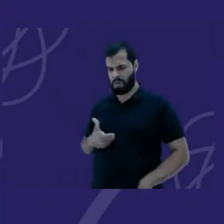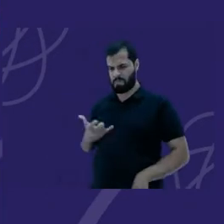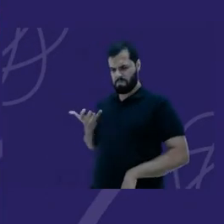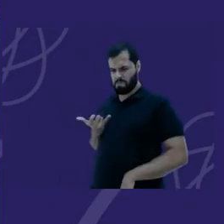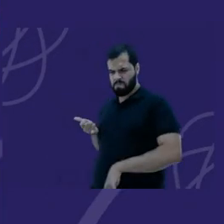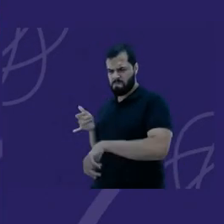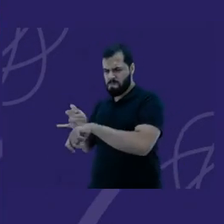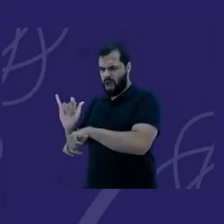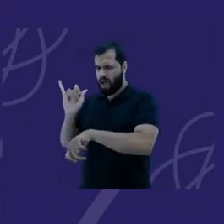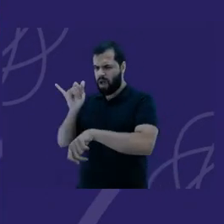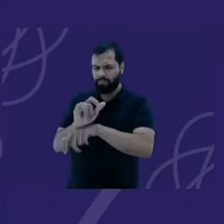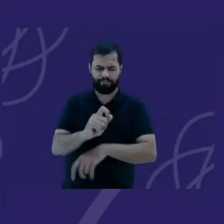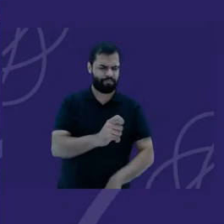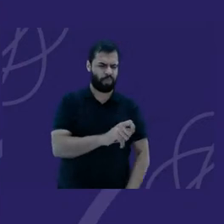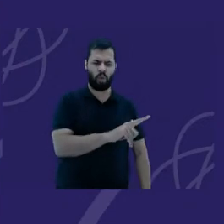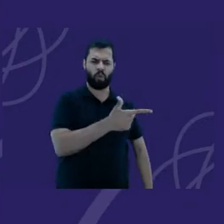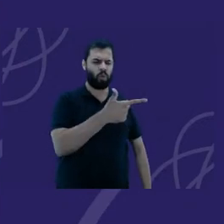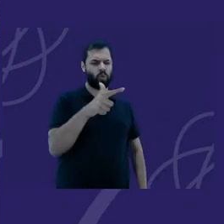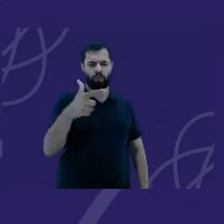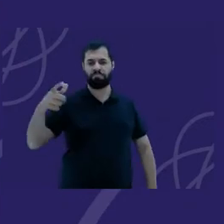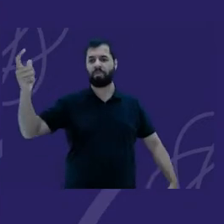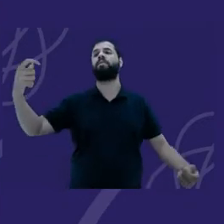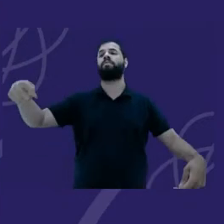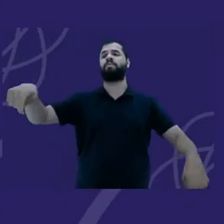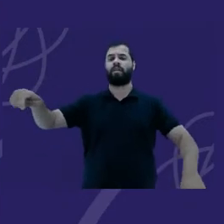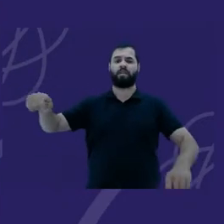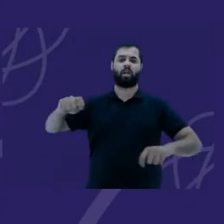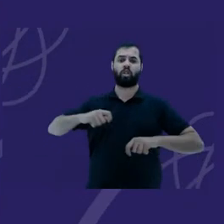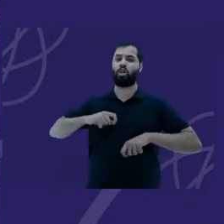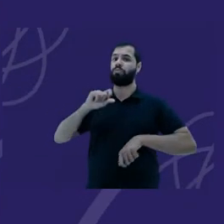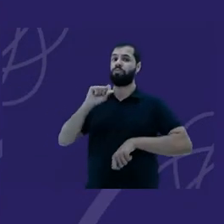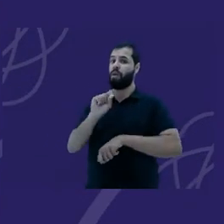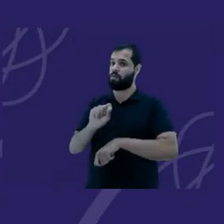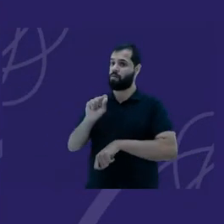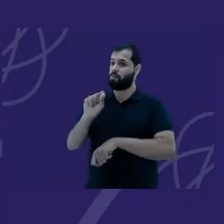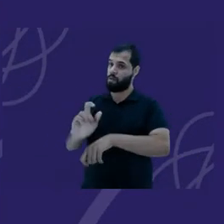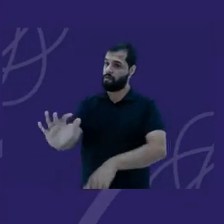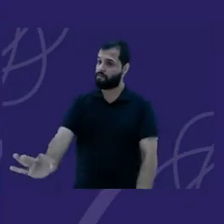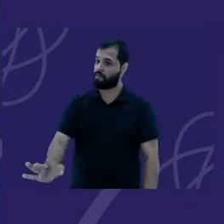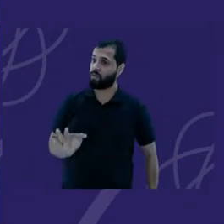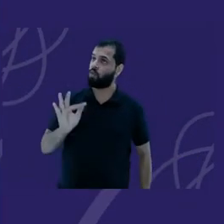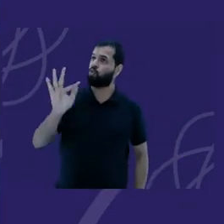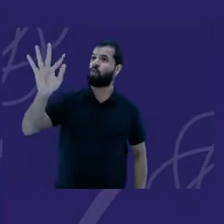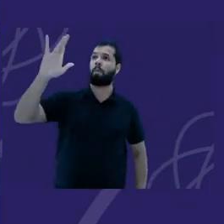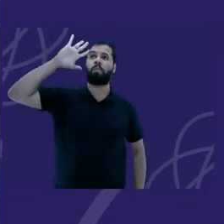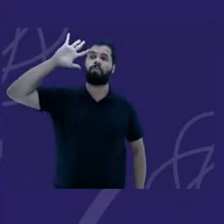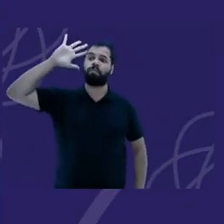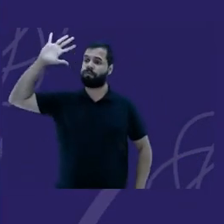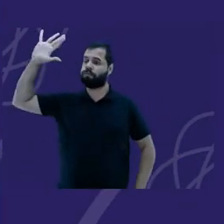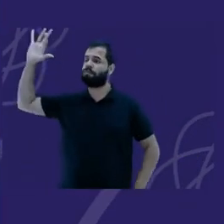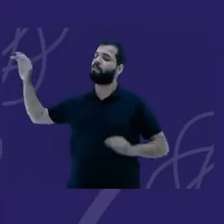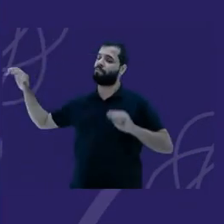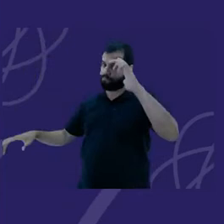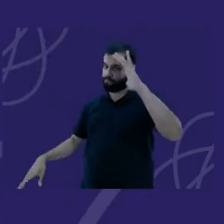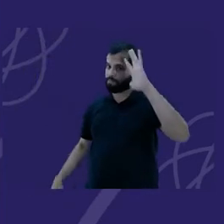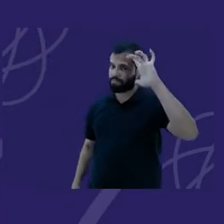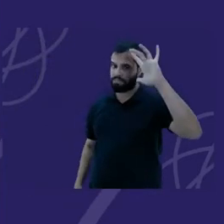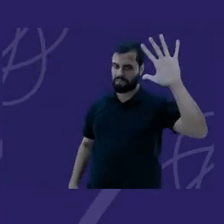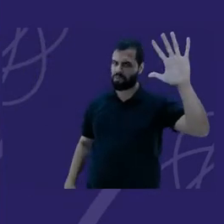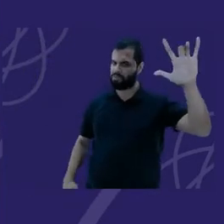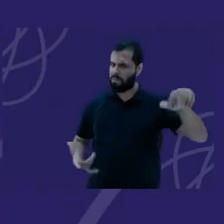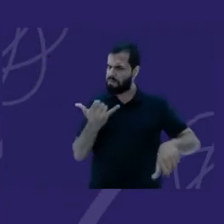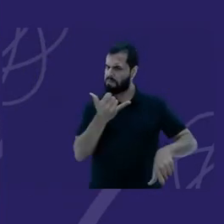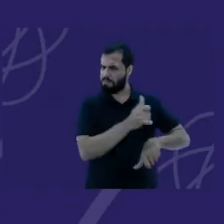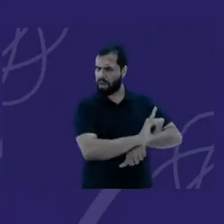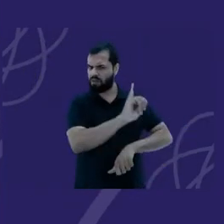vacinei, me esperancei, sonho com asas, não